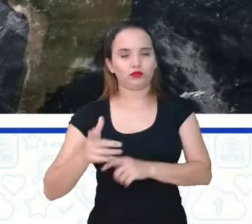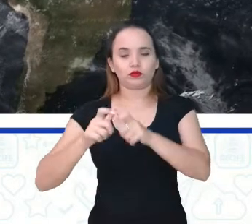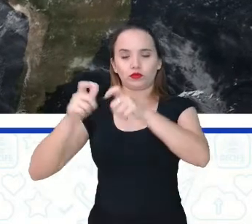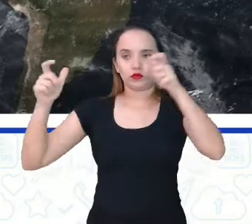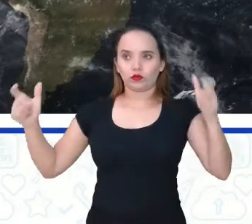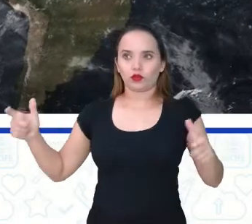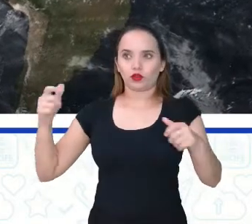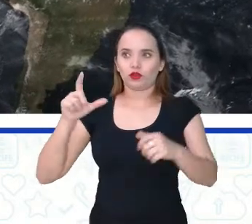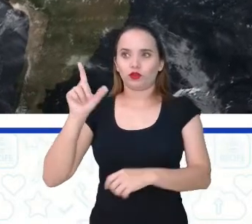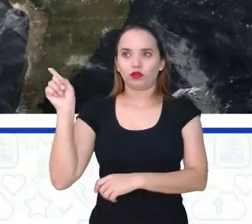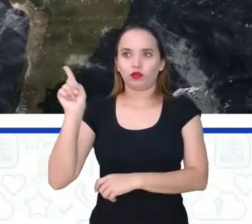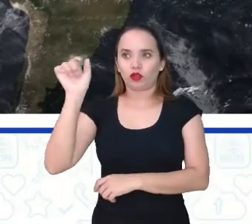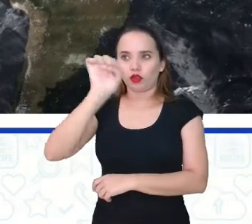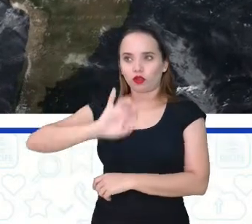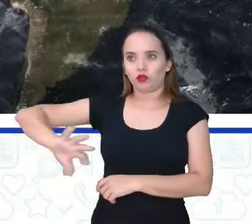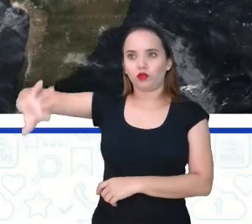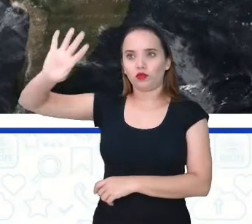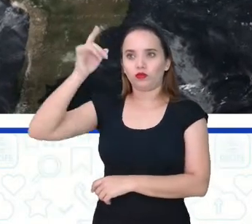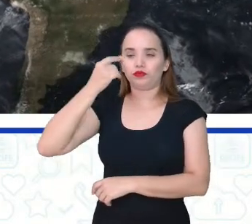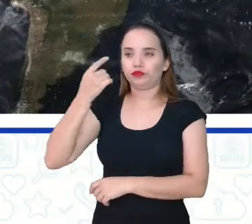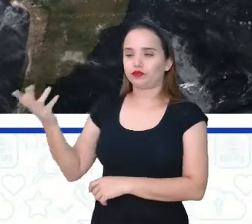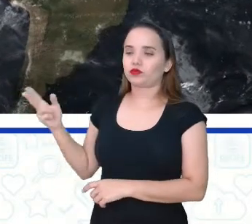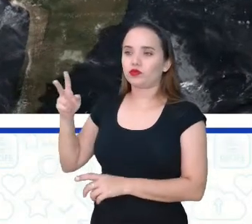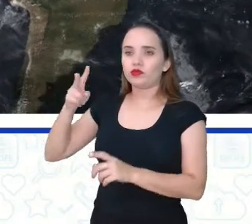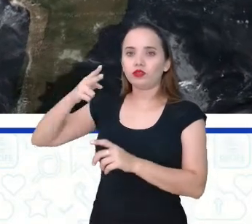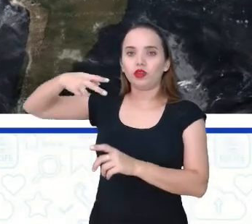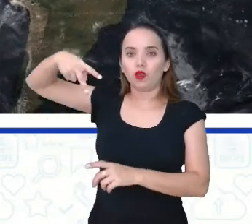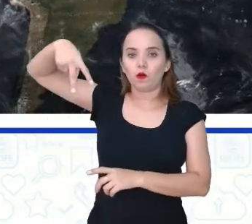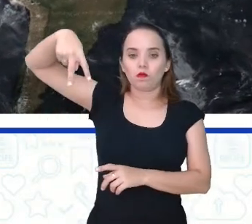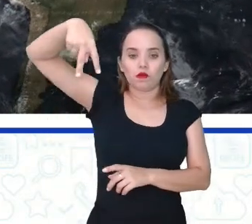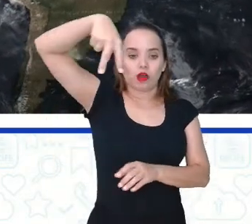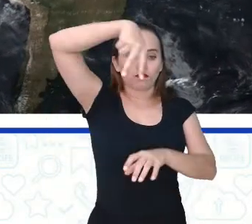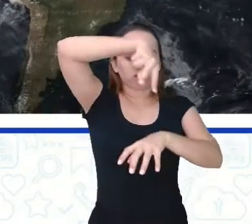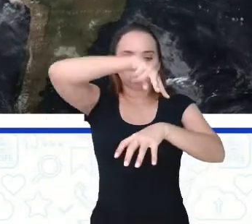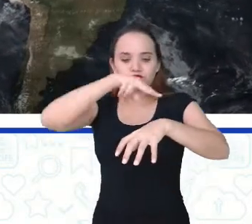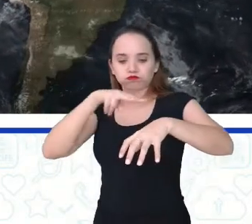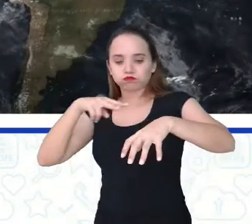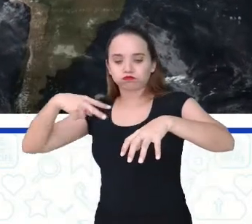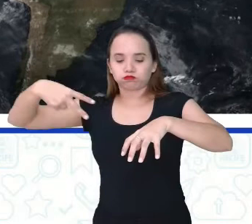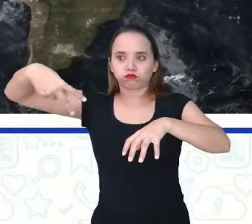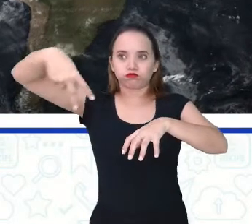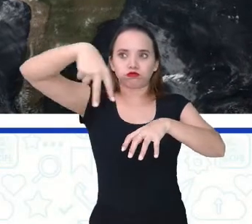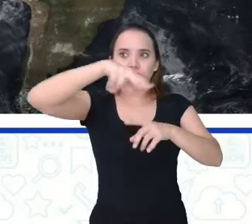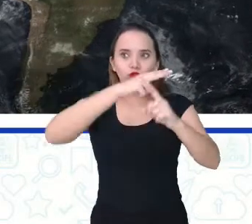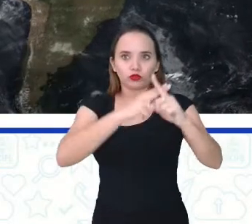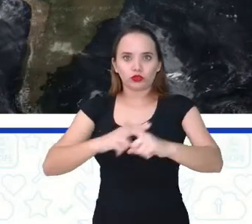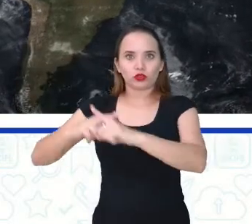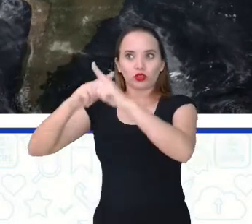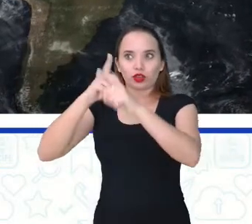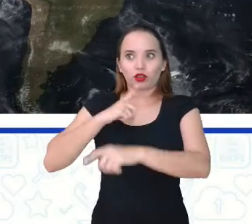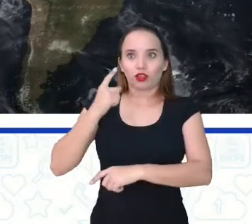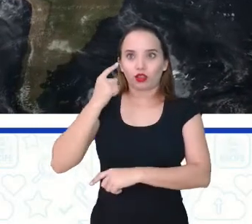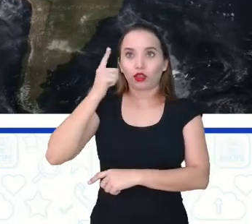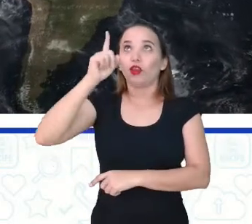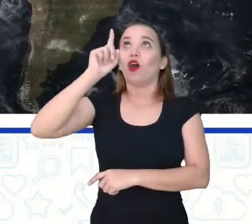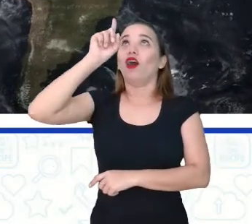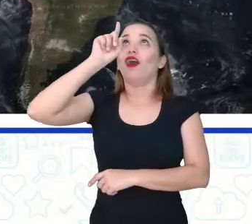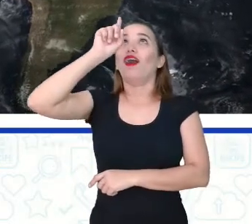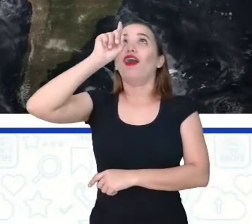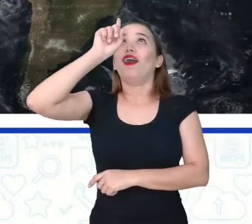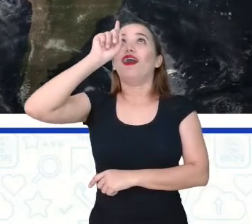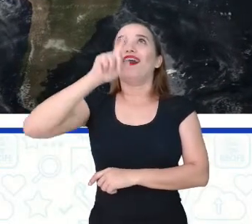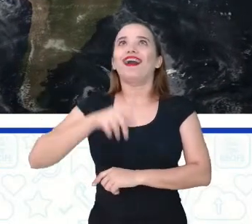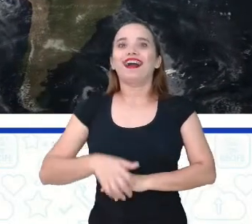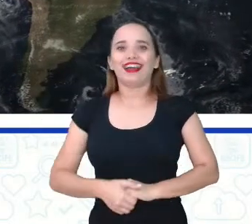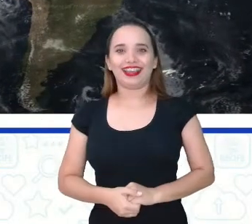está aparecendo aí para você, é uma visão de satélite, né? Aí você vê de cara logo o Brasil ali, ó, onde Driele está. Na cabeça de Driele está o Brasil ali,